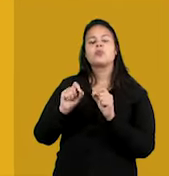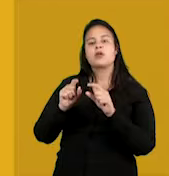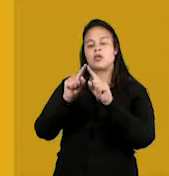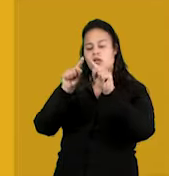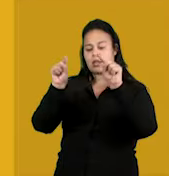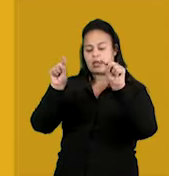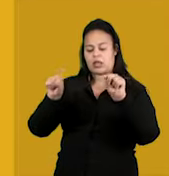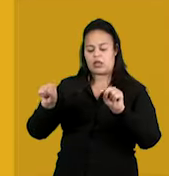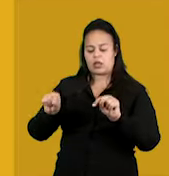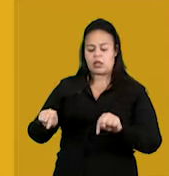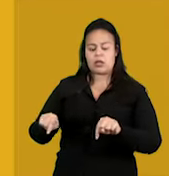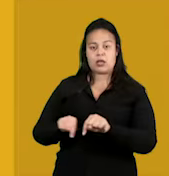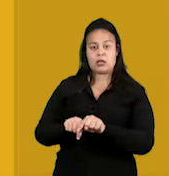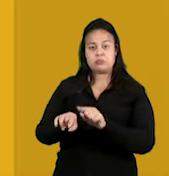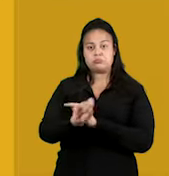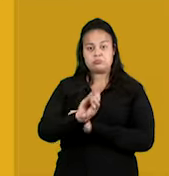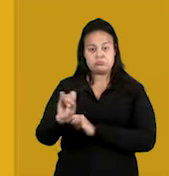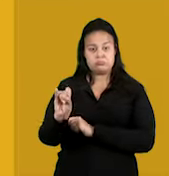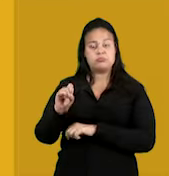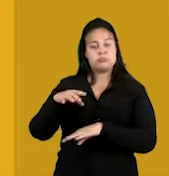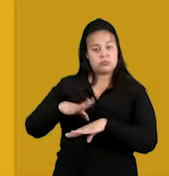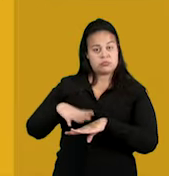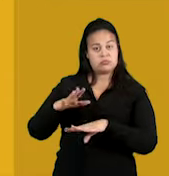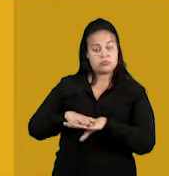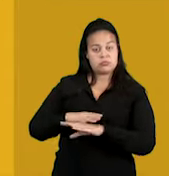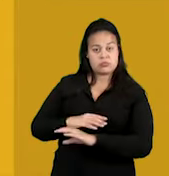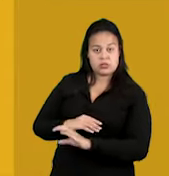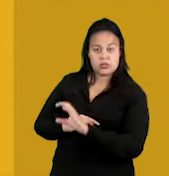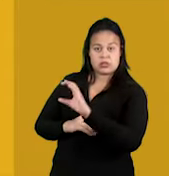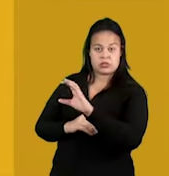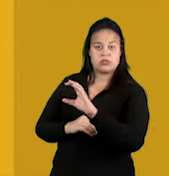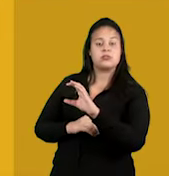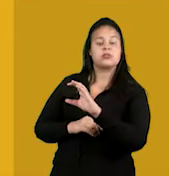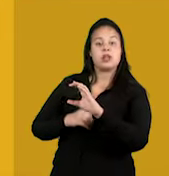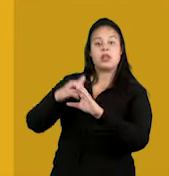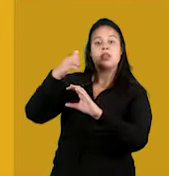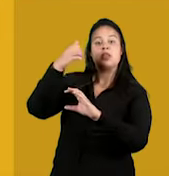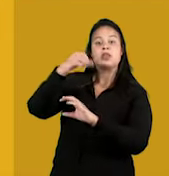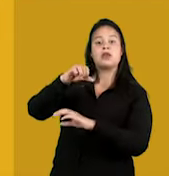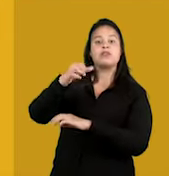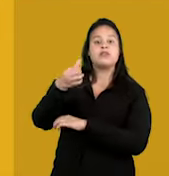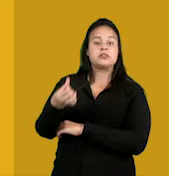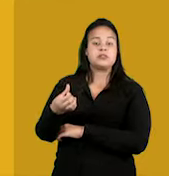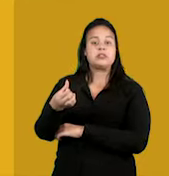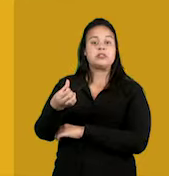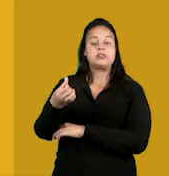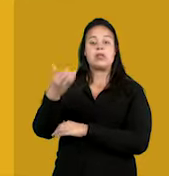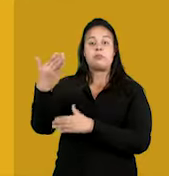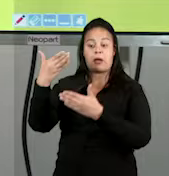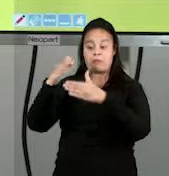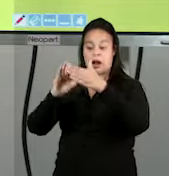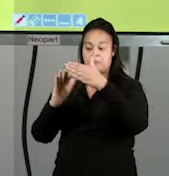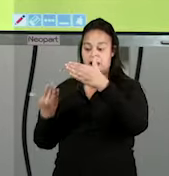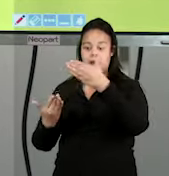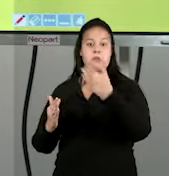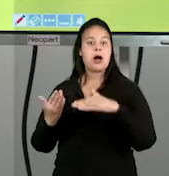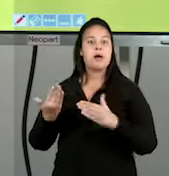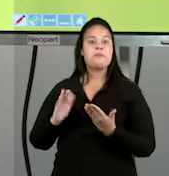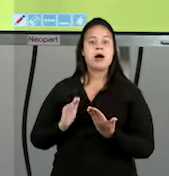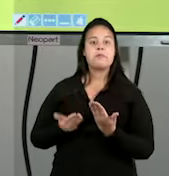polígonos inscritos e circunscritos de 96 lados. Olha